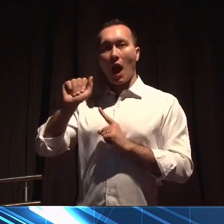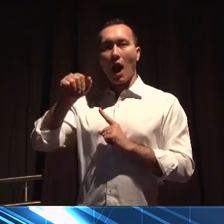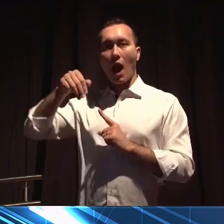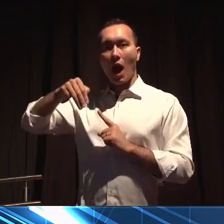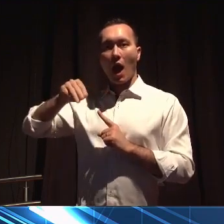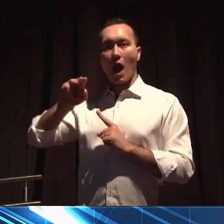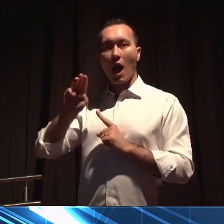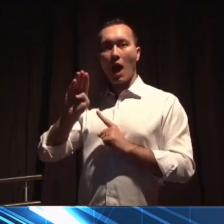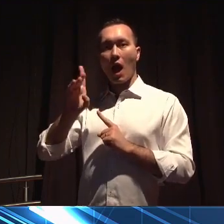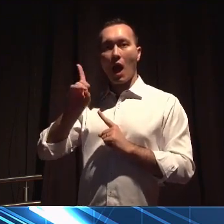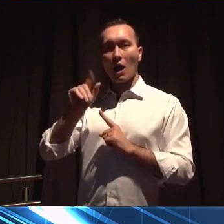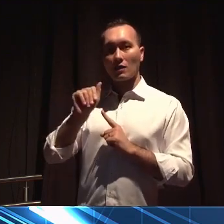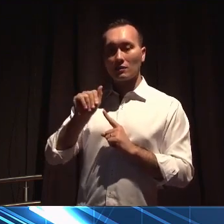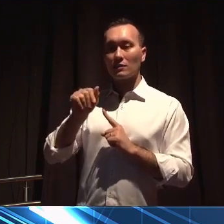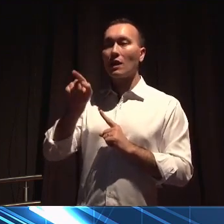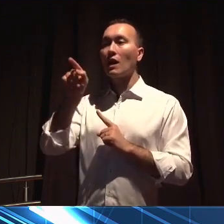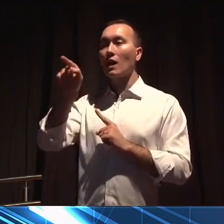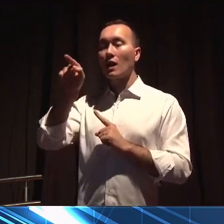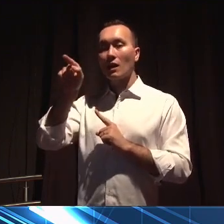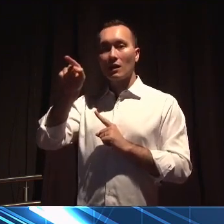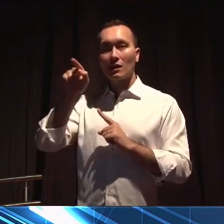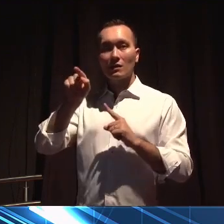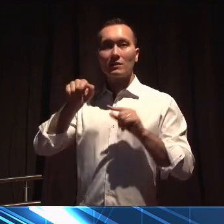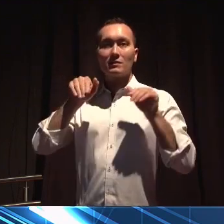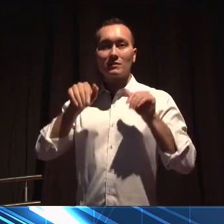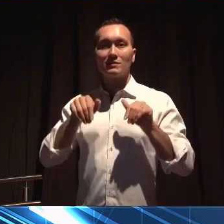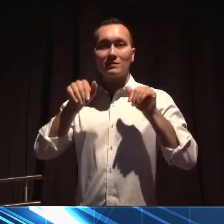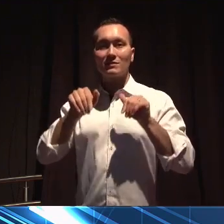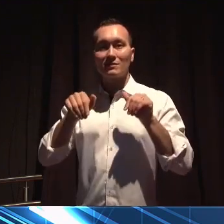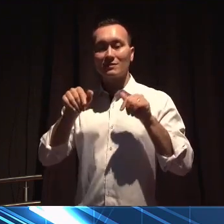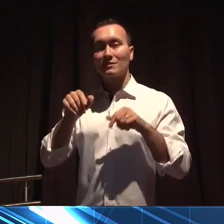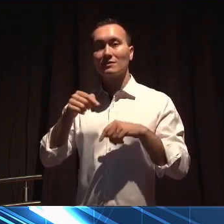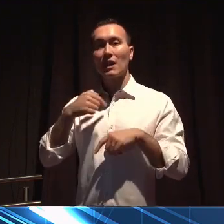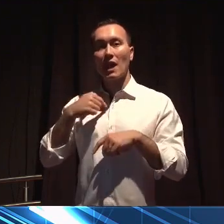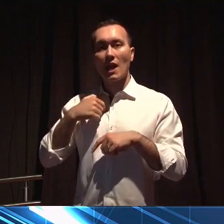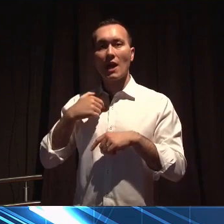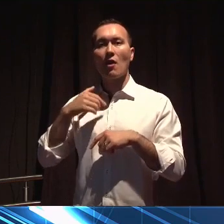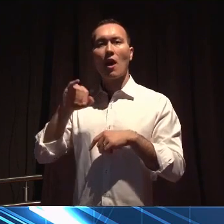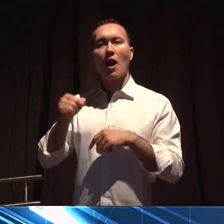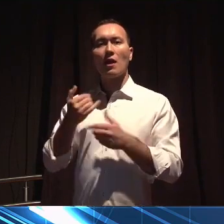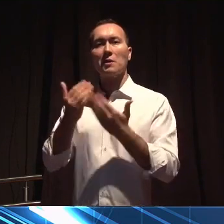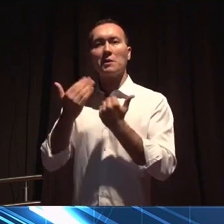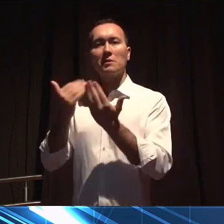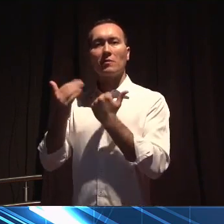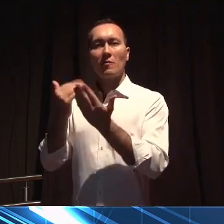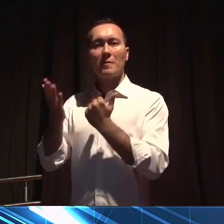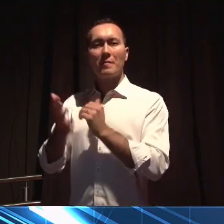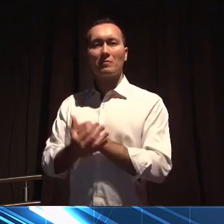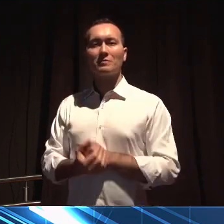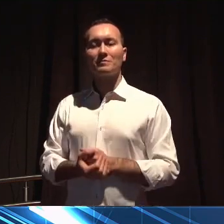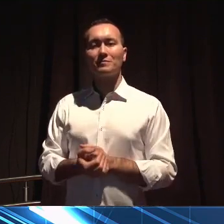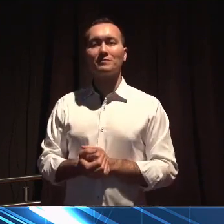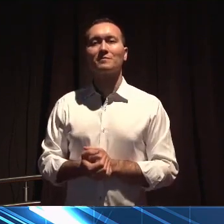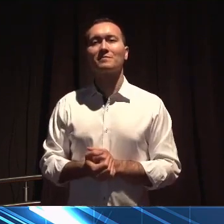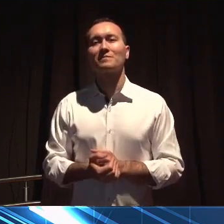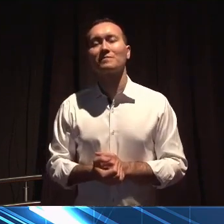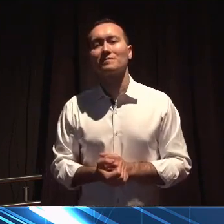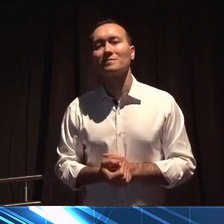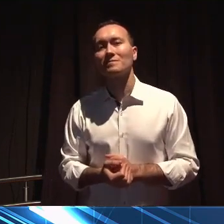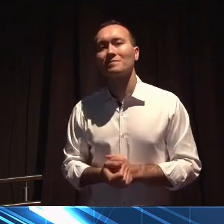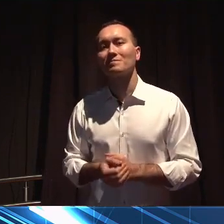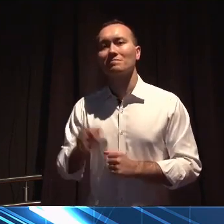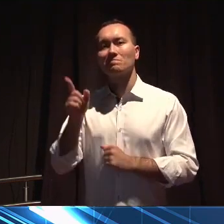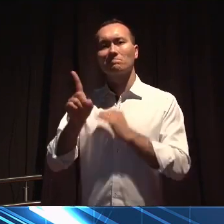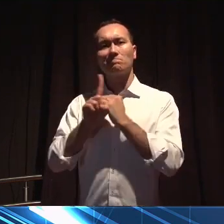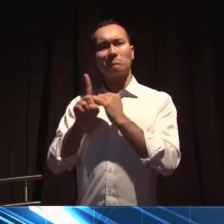a Atlassian é o maior cliente da AWS na Austrália, é muito doido. Não, na real, é toda a Asia Pacific lá, é um cliente bem